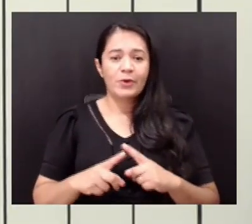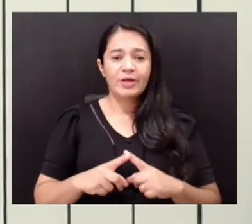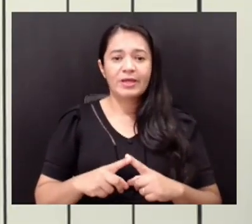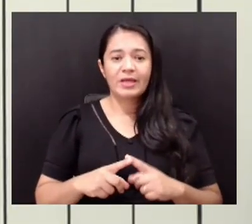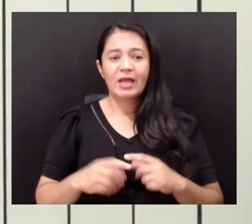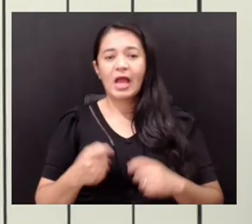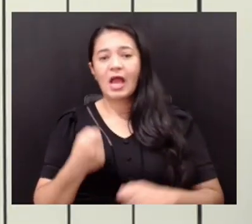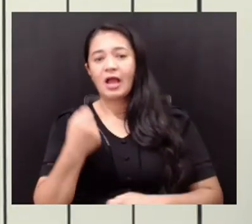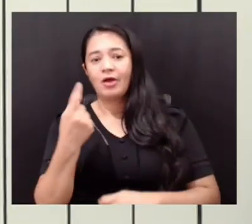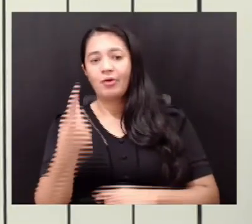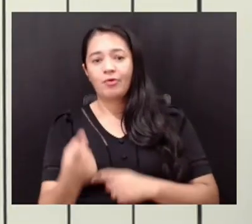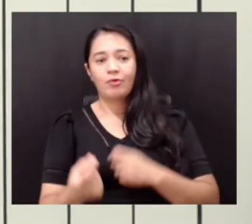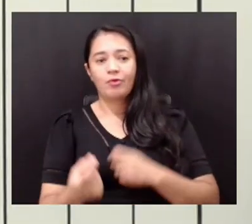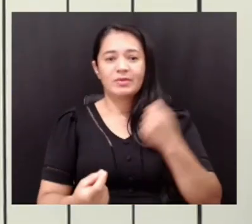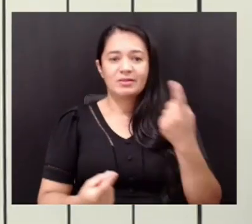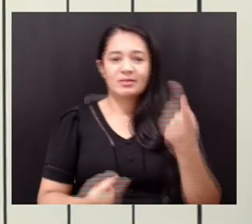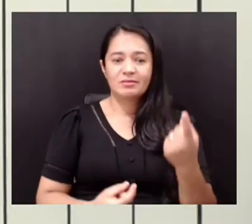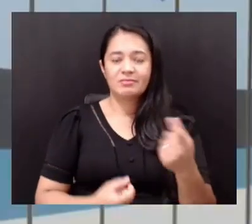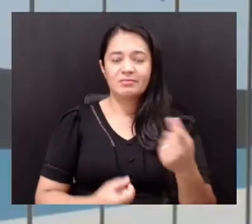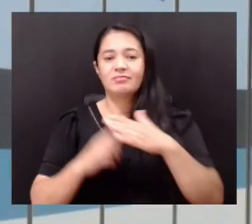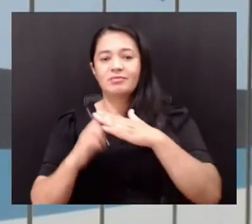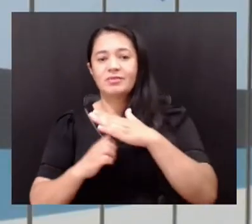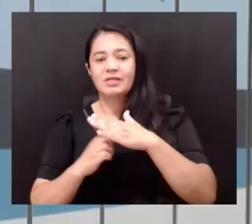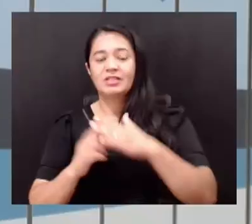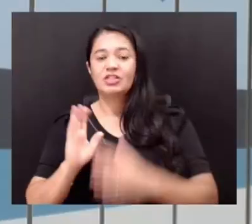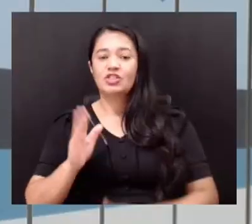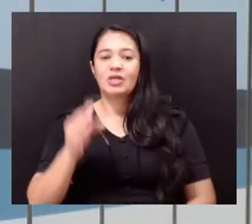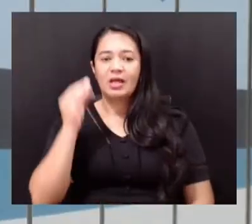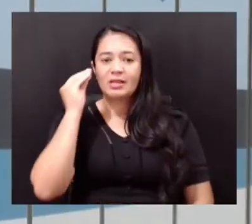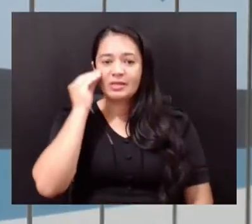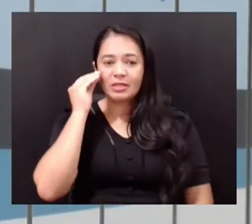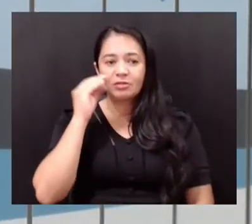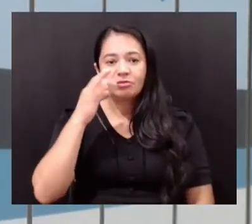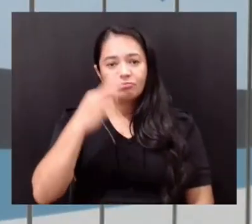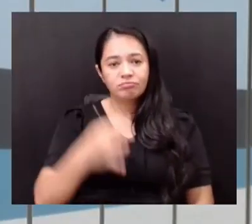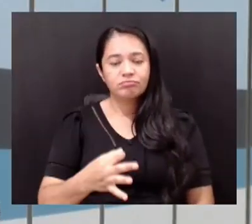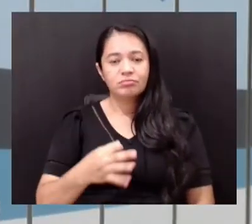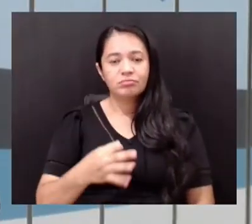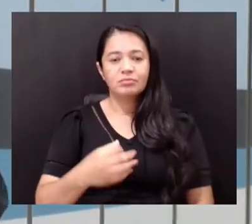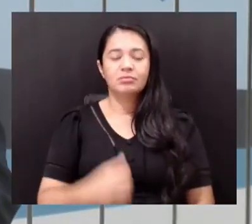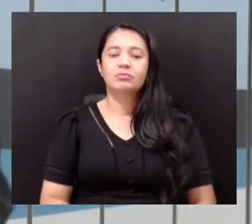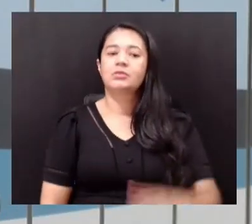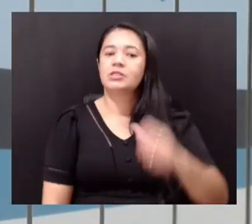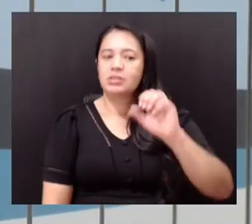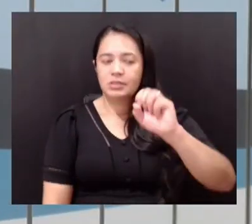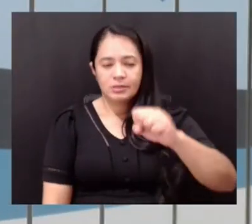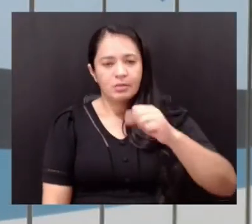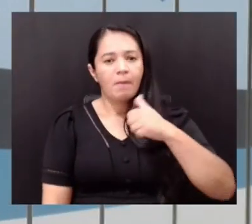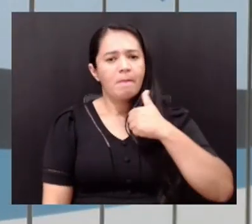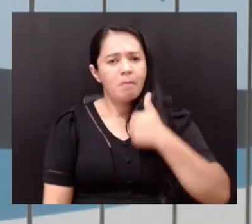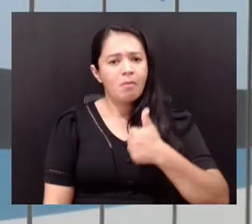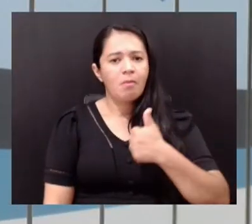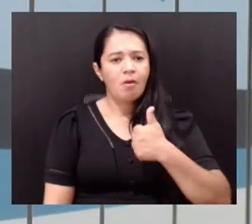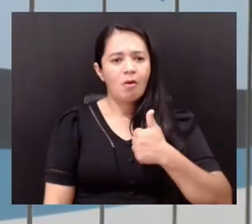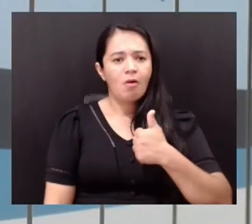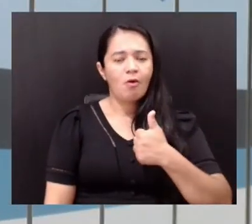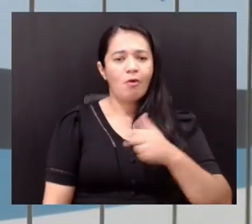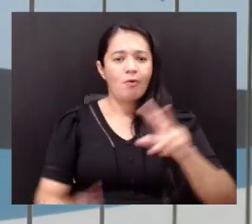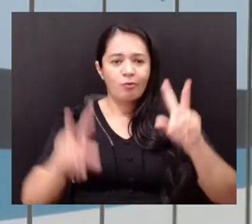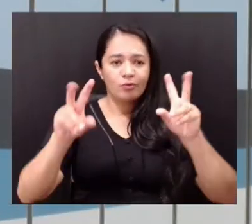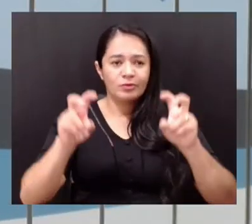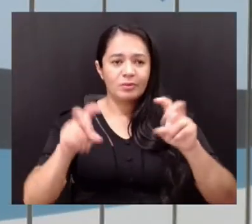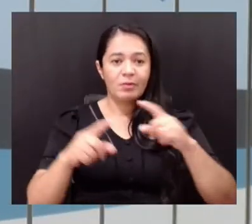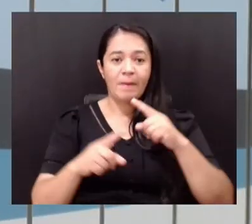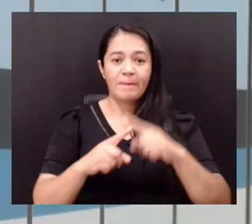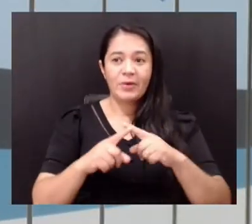tem dado certo. Sim, foi muito bom você tocar nesse assunto. A Inglaterra foi ali a pioneira e